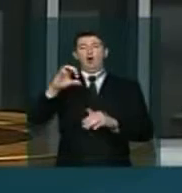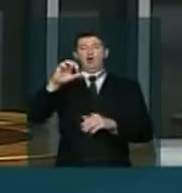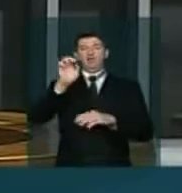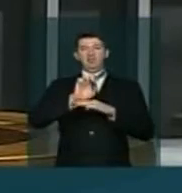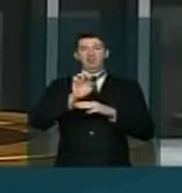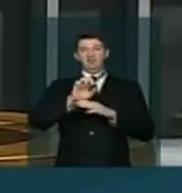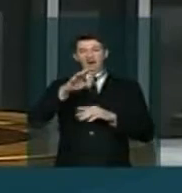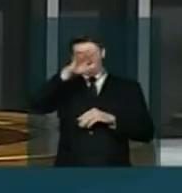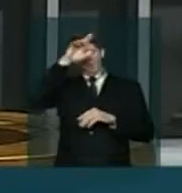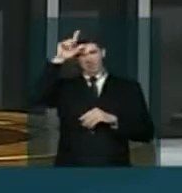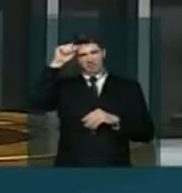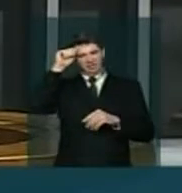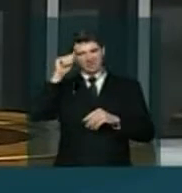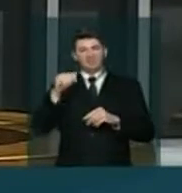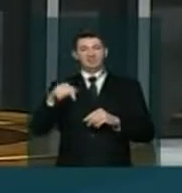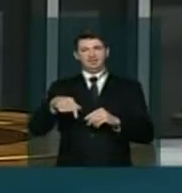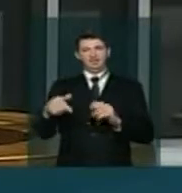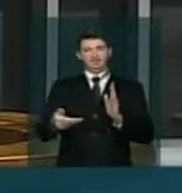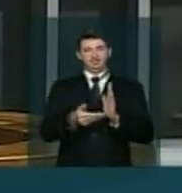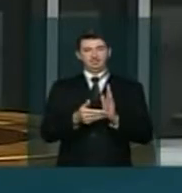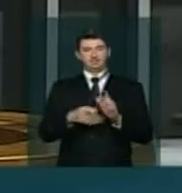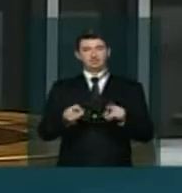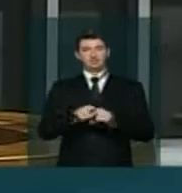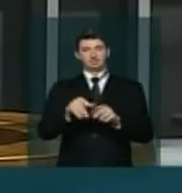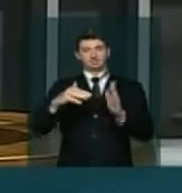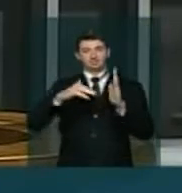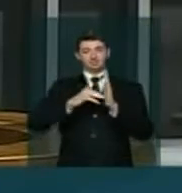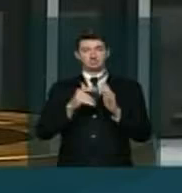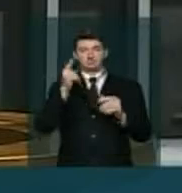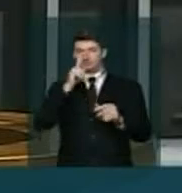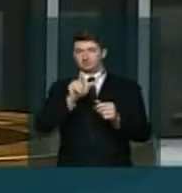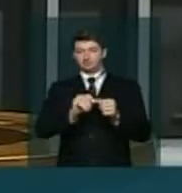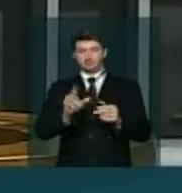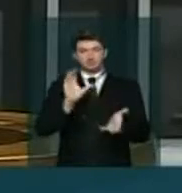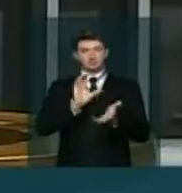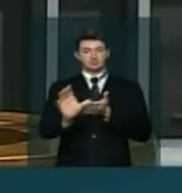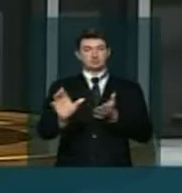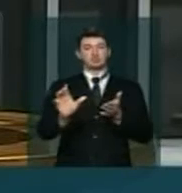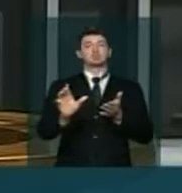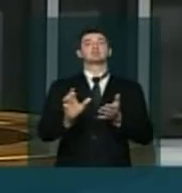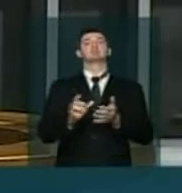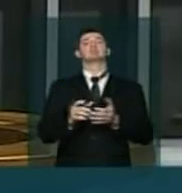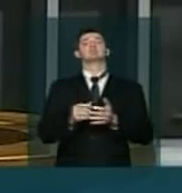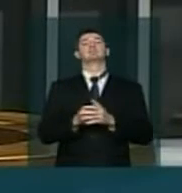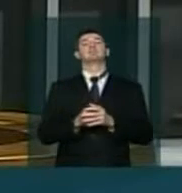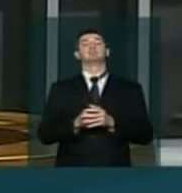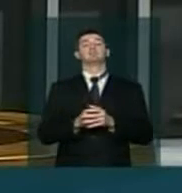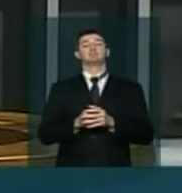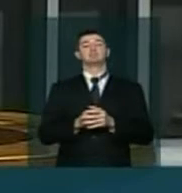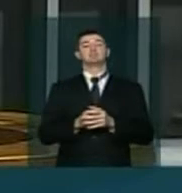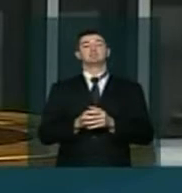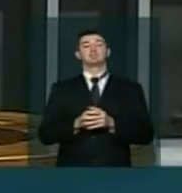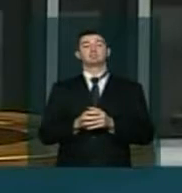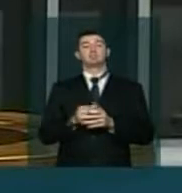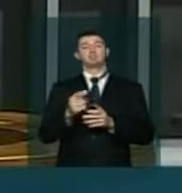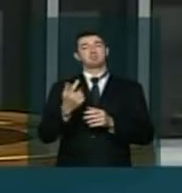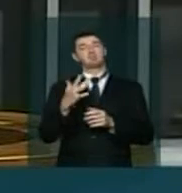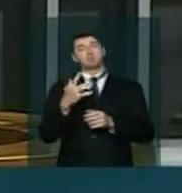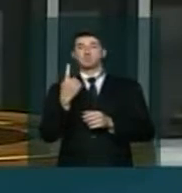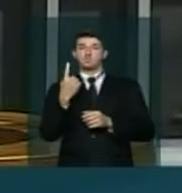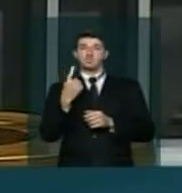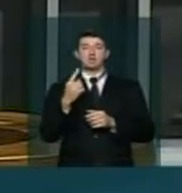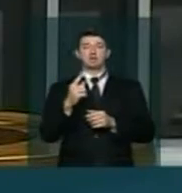da Amazônia, aqui nesta Casa e no Senado, para destinar emendas de comissão, pelo menos uma